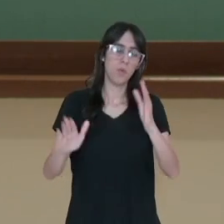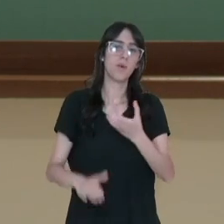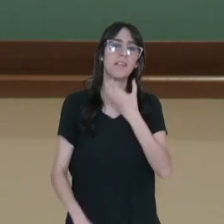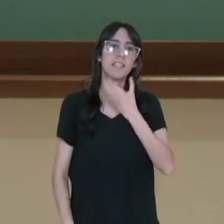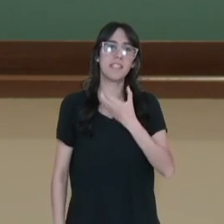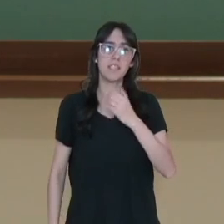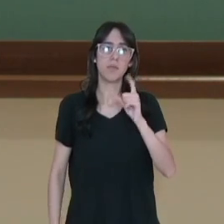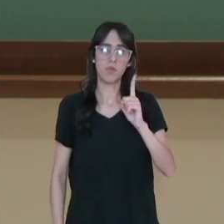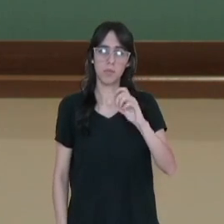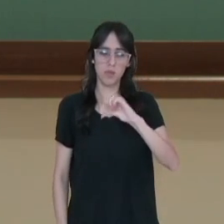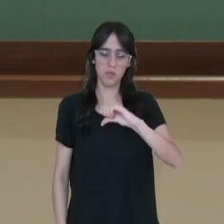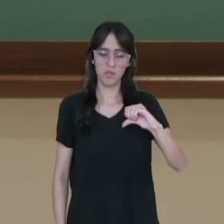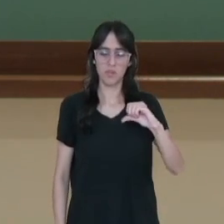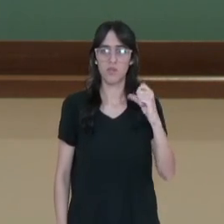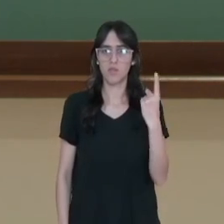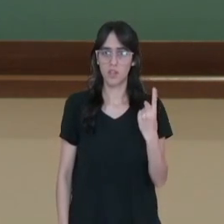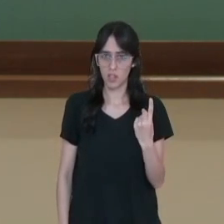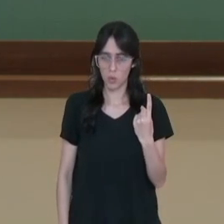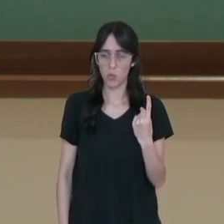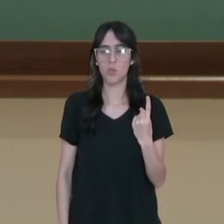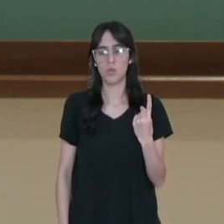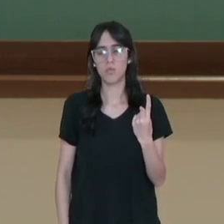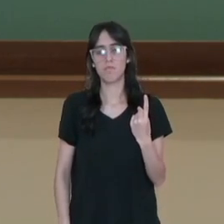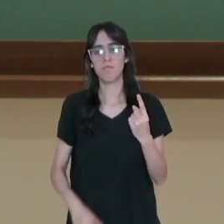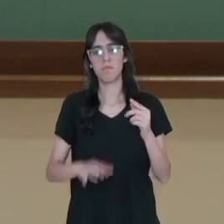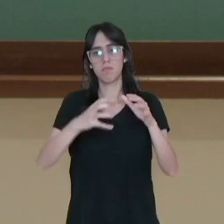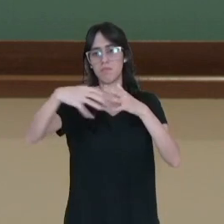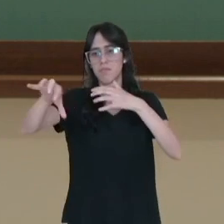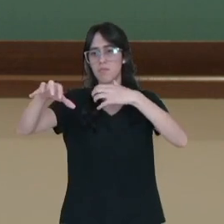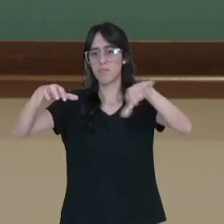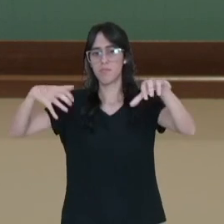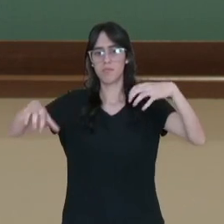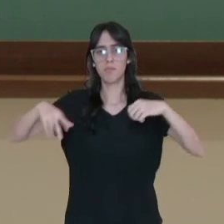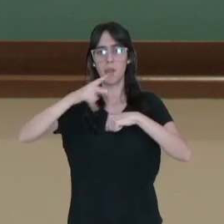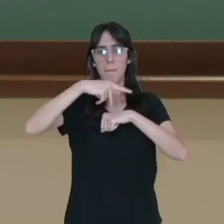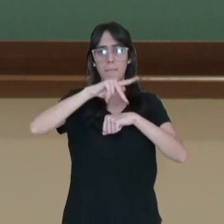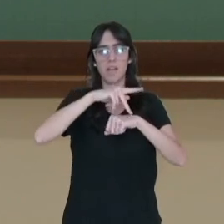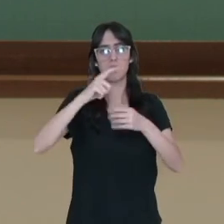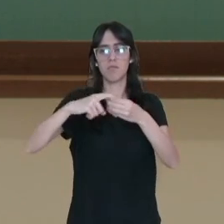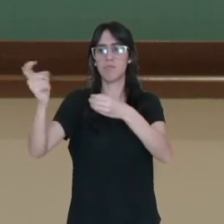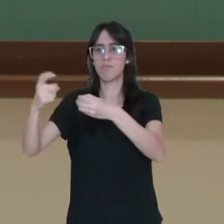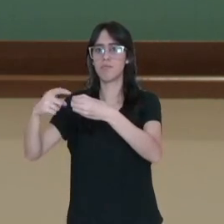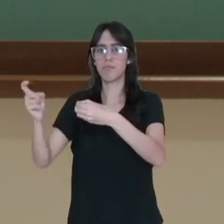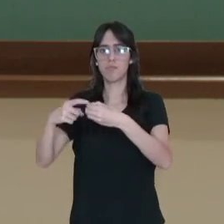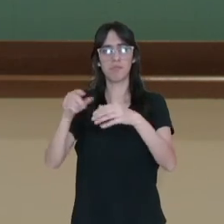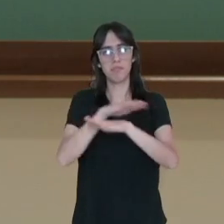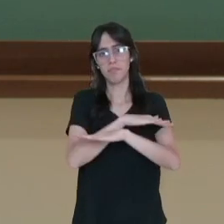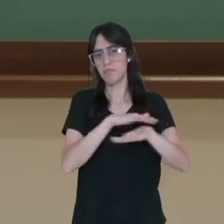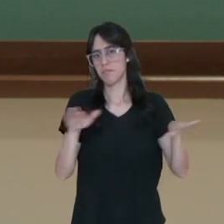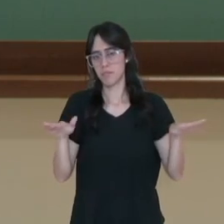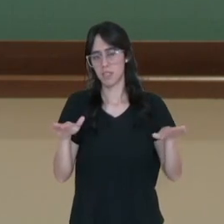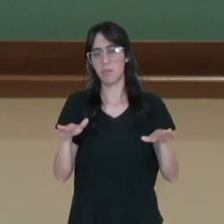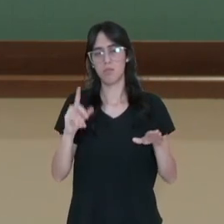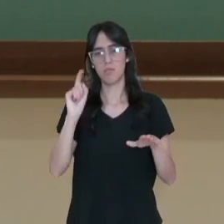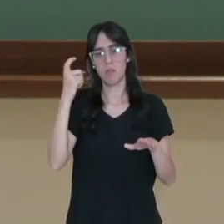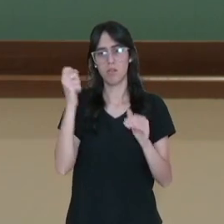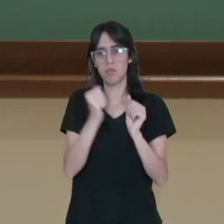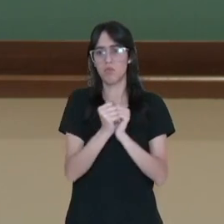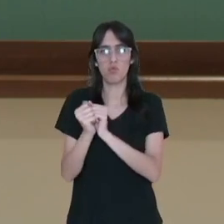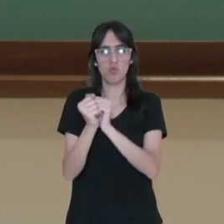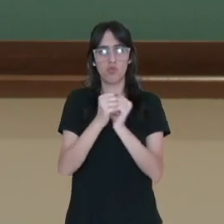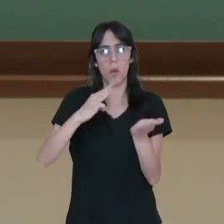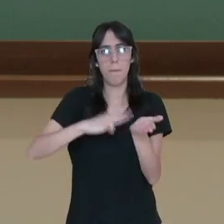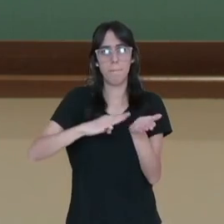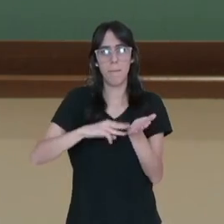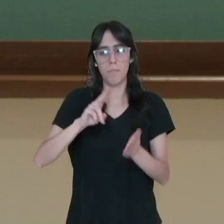de 1991, após a desagregação e a independência das suas repúblicas que eram membros